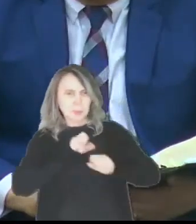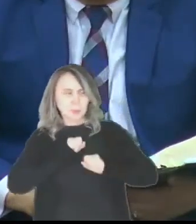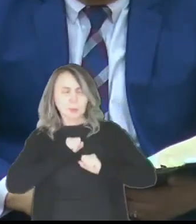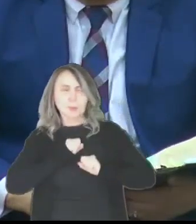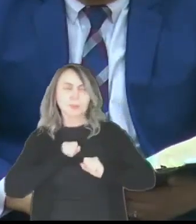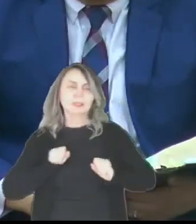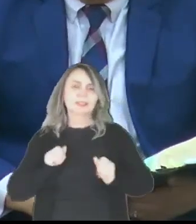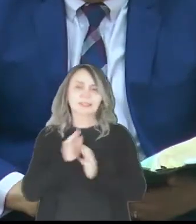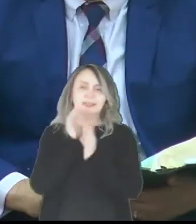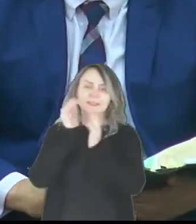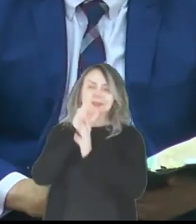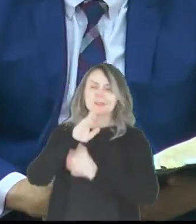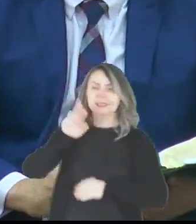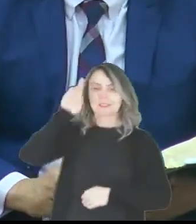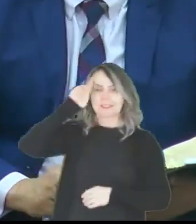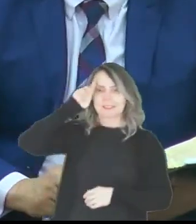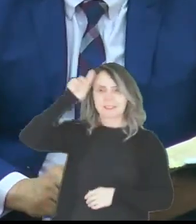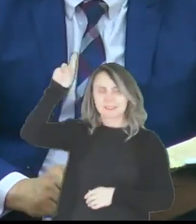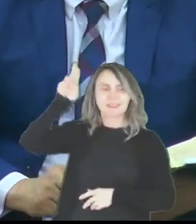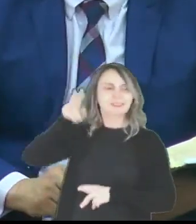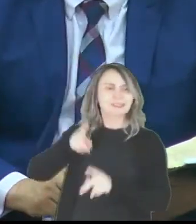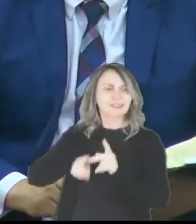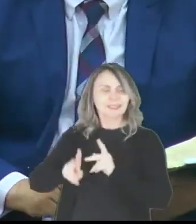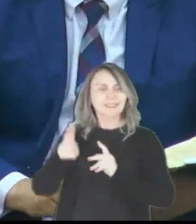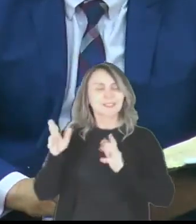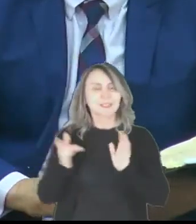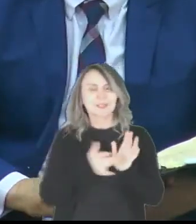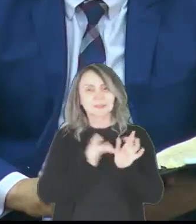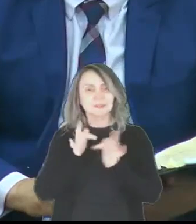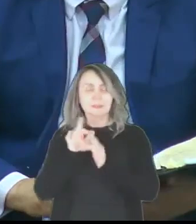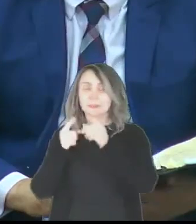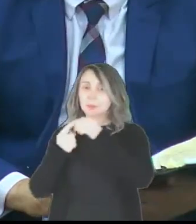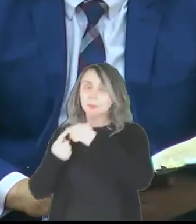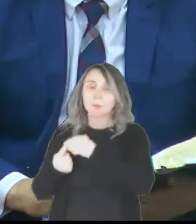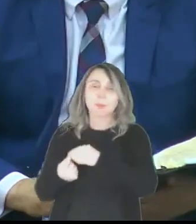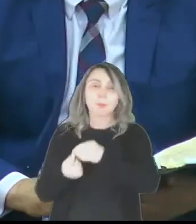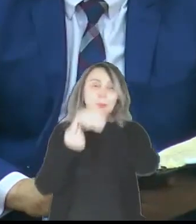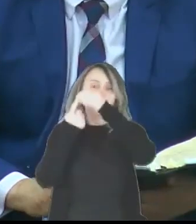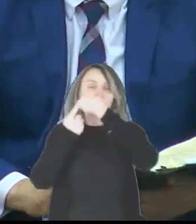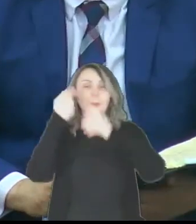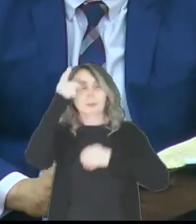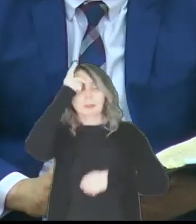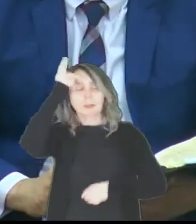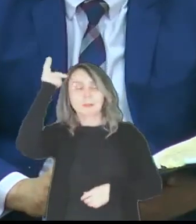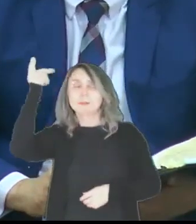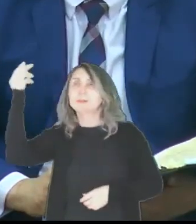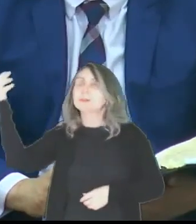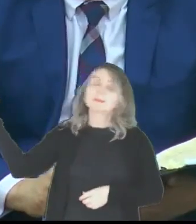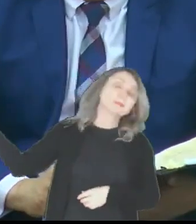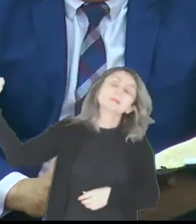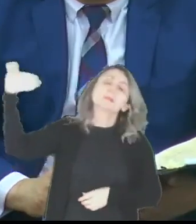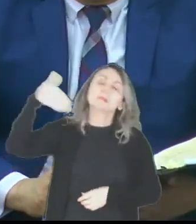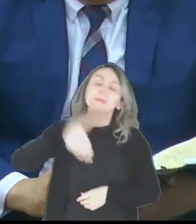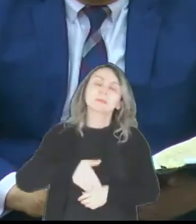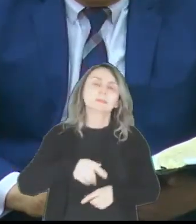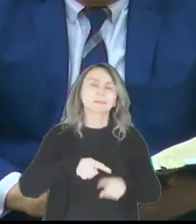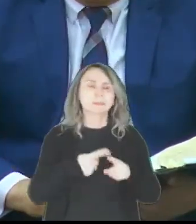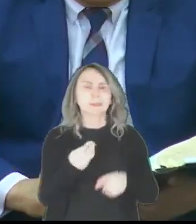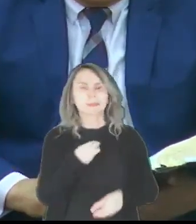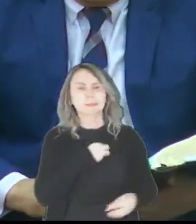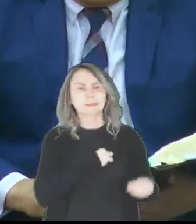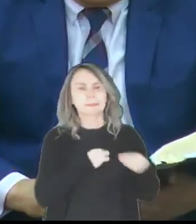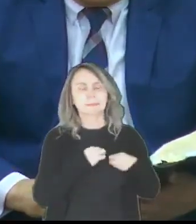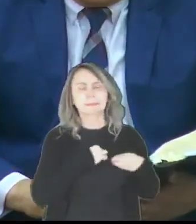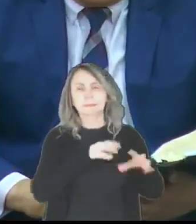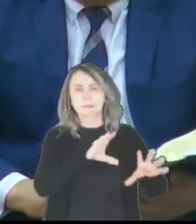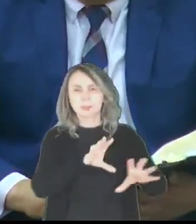nome do Senhor para sempre. Jesus foi a única pessoa que veio a esta terra e não se contaminou.